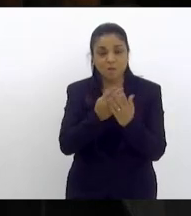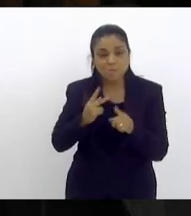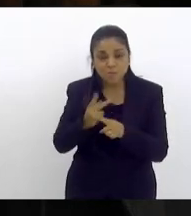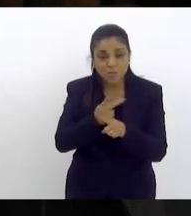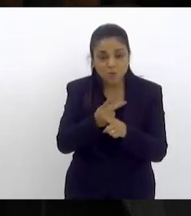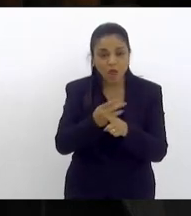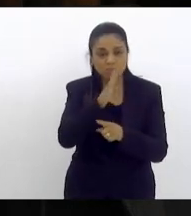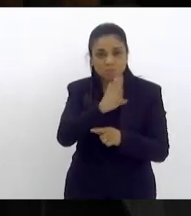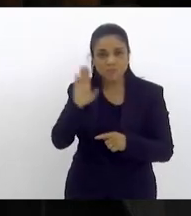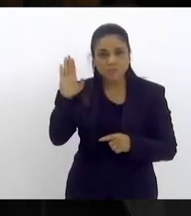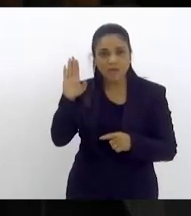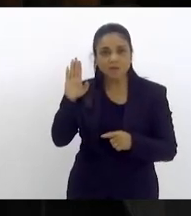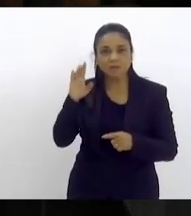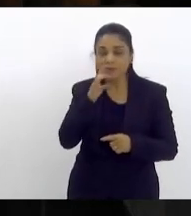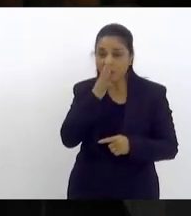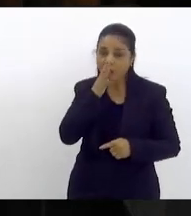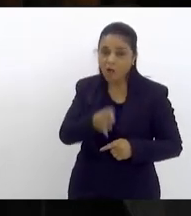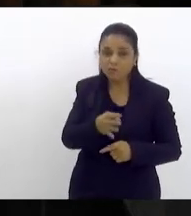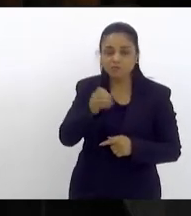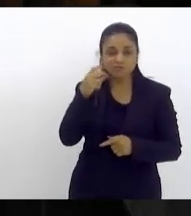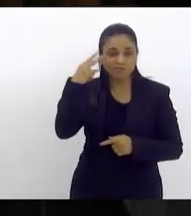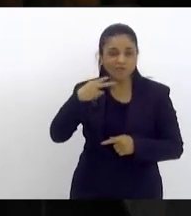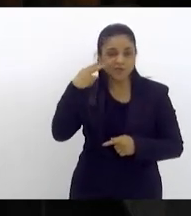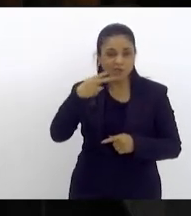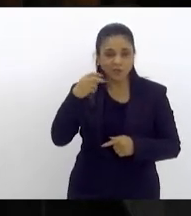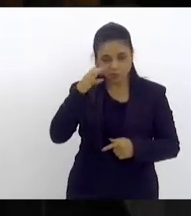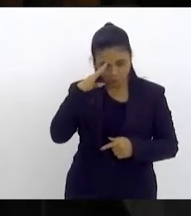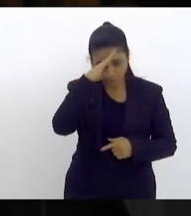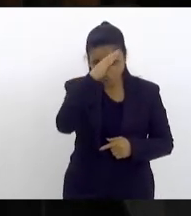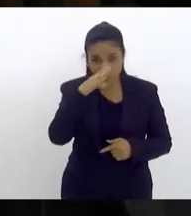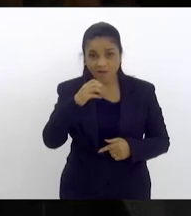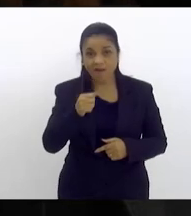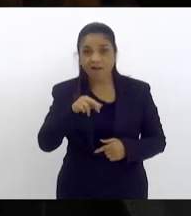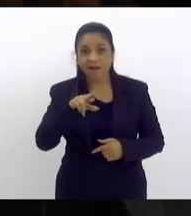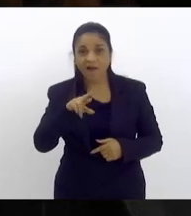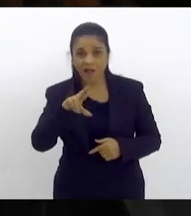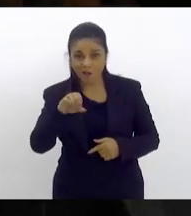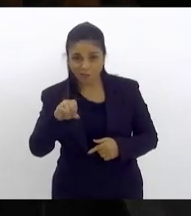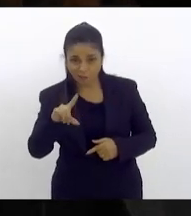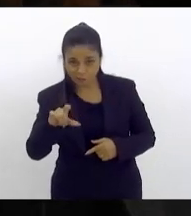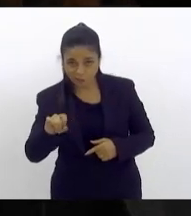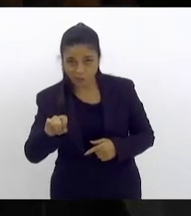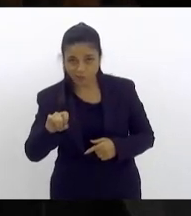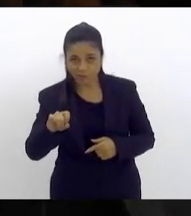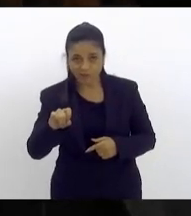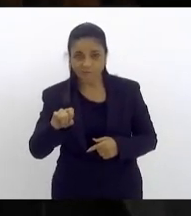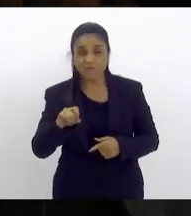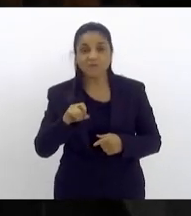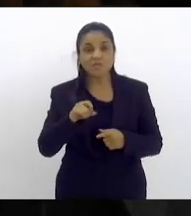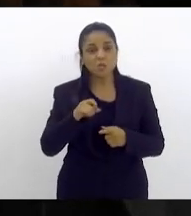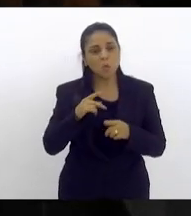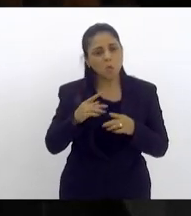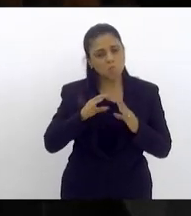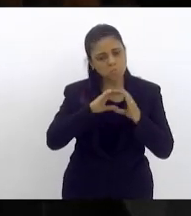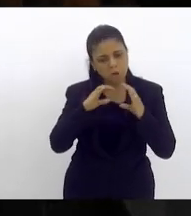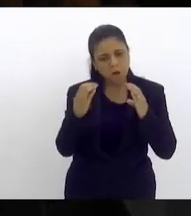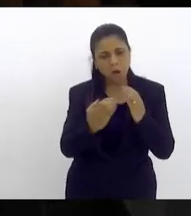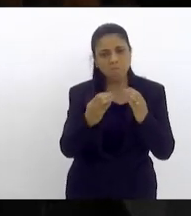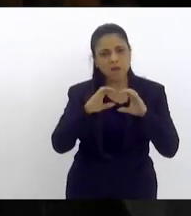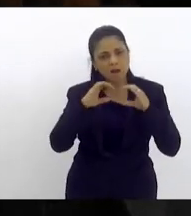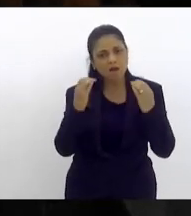acusações ao Vereador Carlos bolsonaro mas eu estive numa audiência pública na câmara de Petrópolis e não ouvi lá